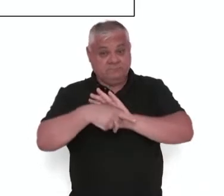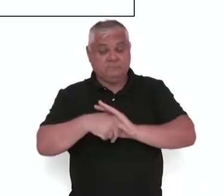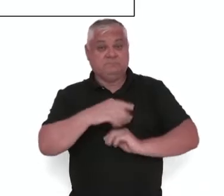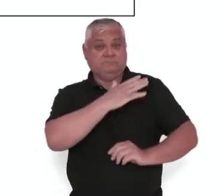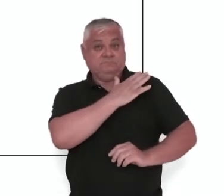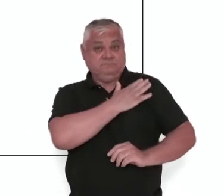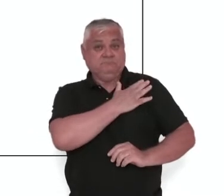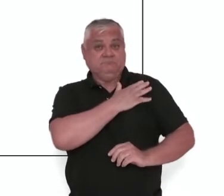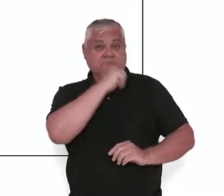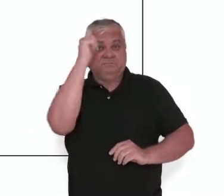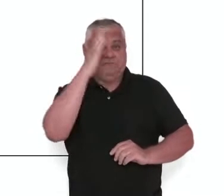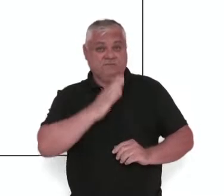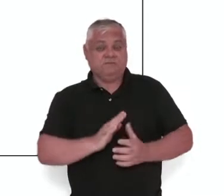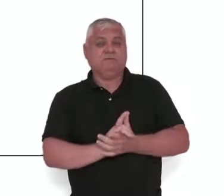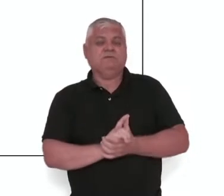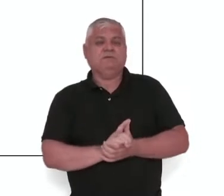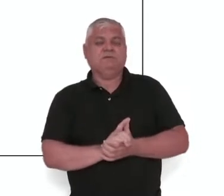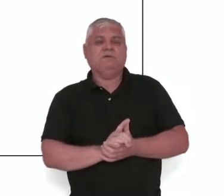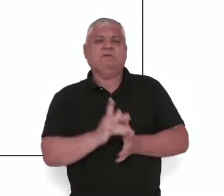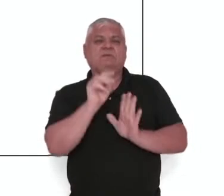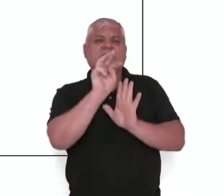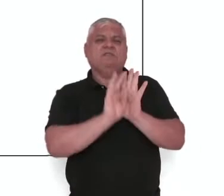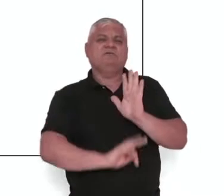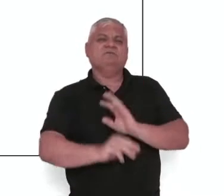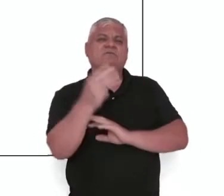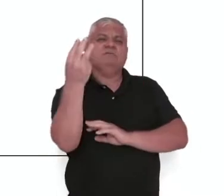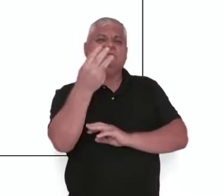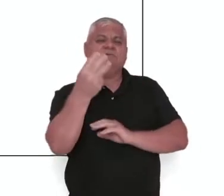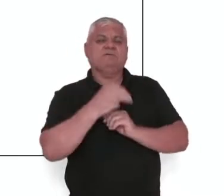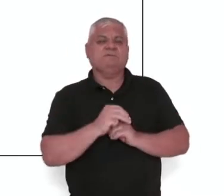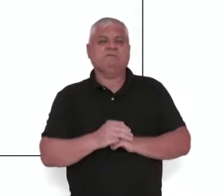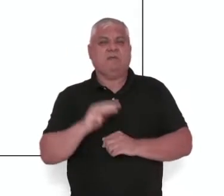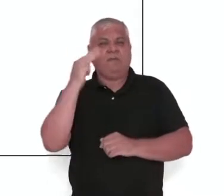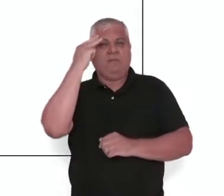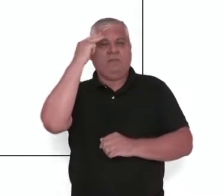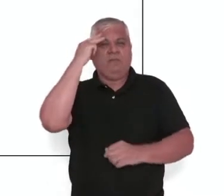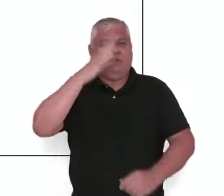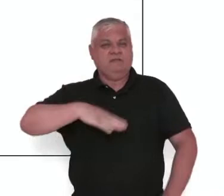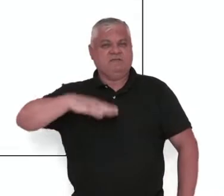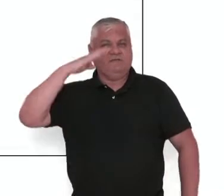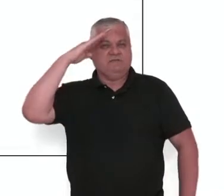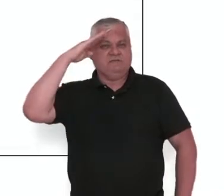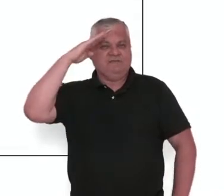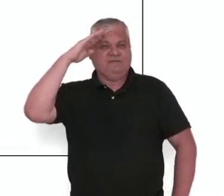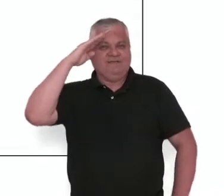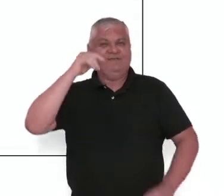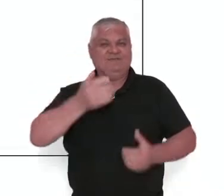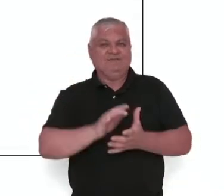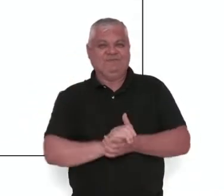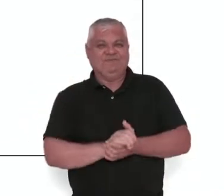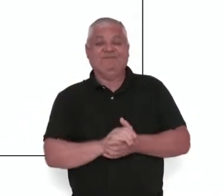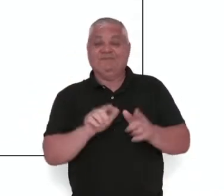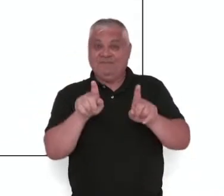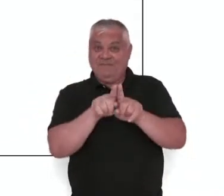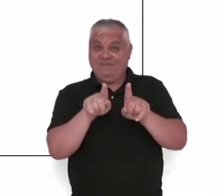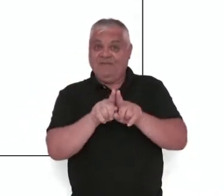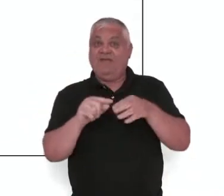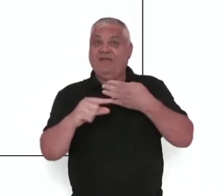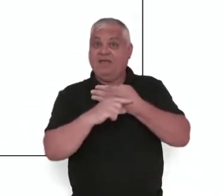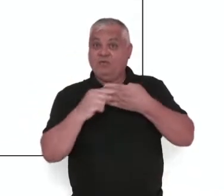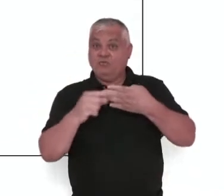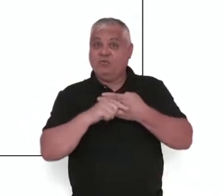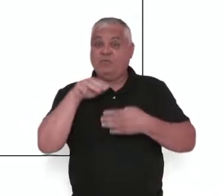1, e aqui o texto 3, Memórias do Sargento de Milícias, do Manuel de Antônio de Almeida. Já